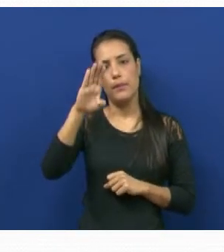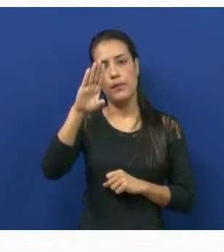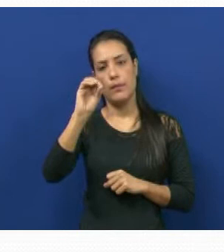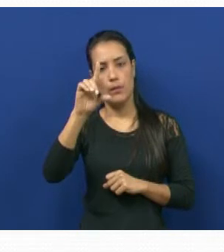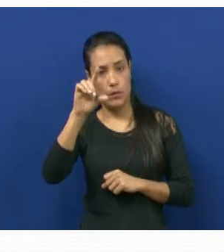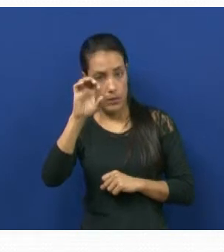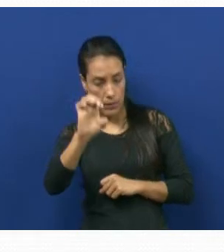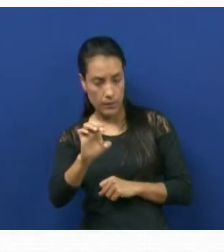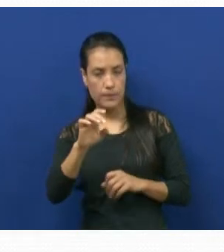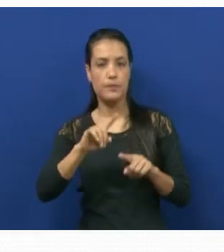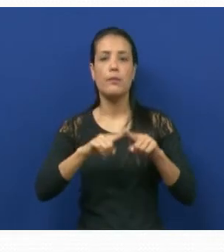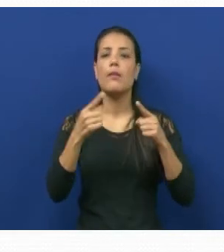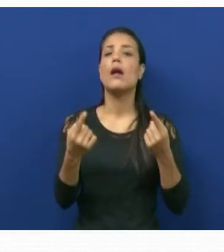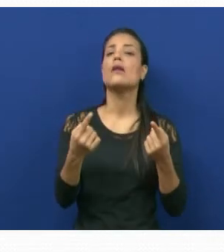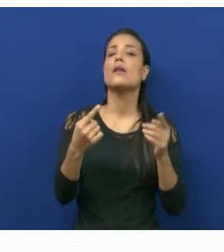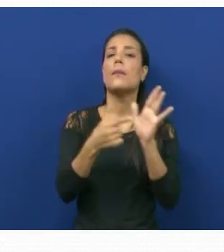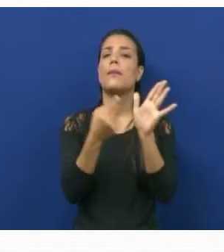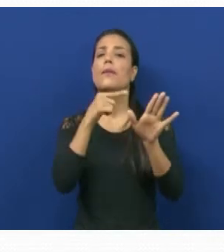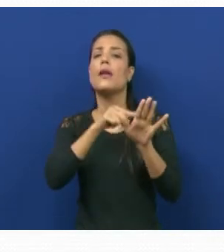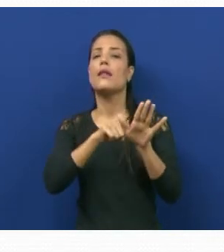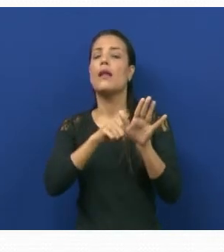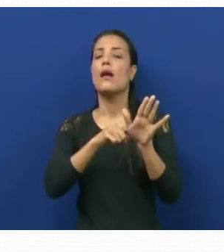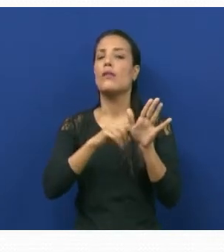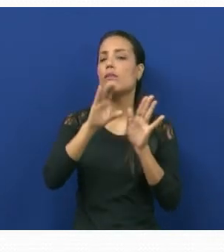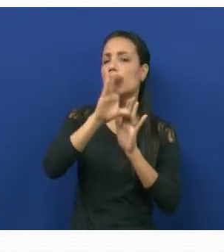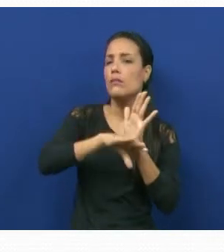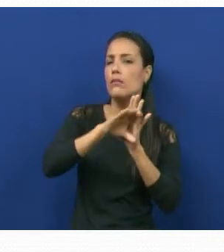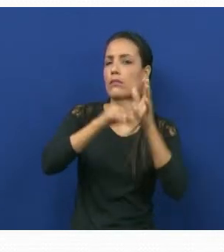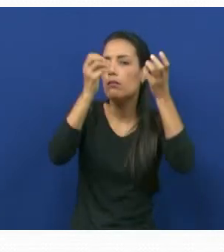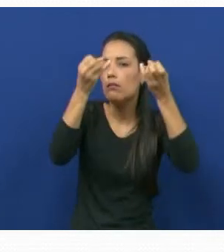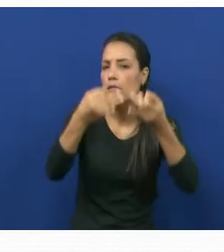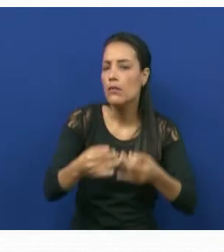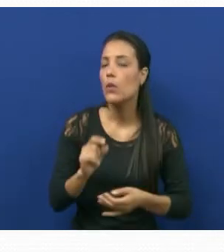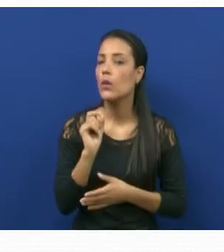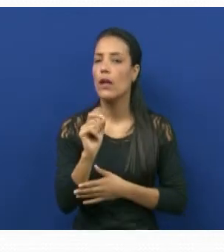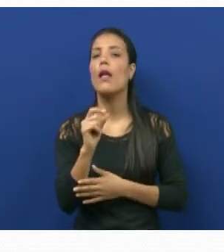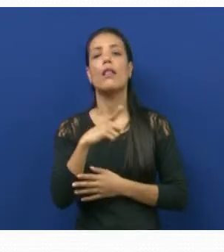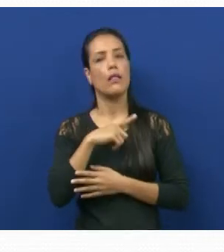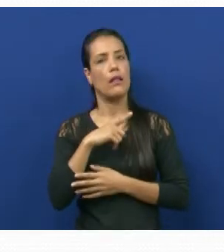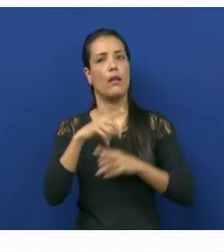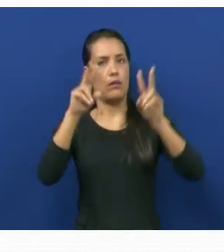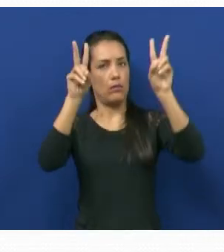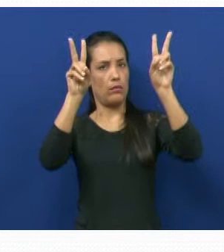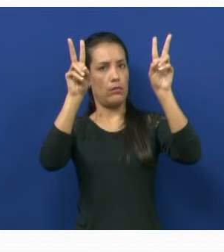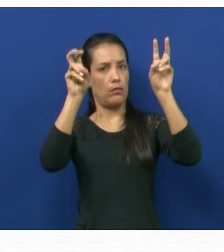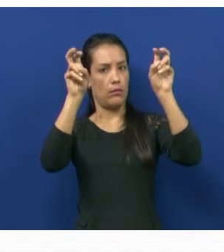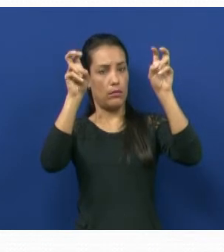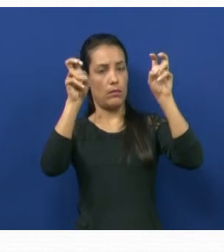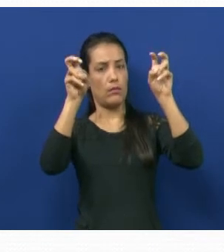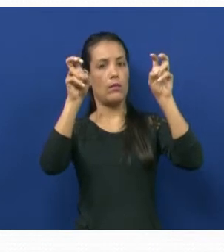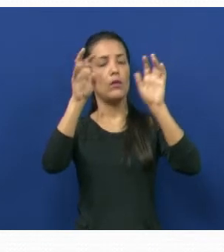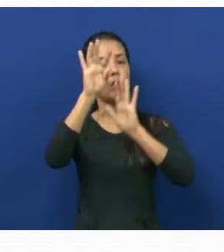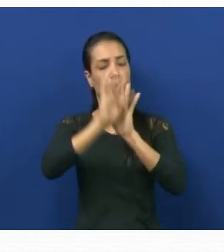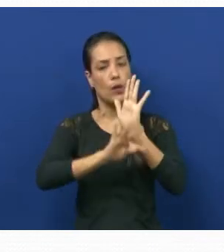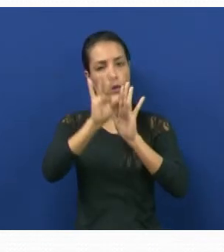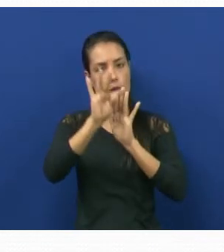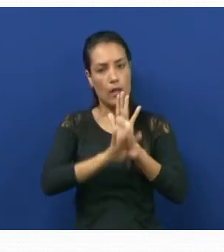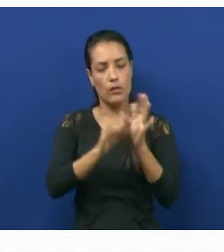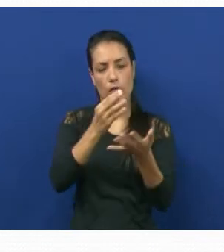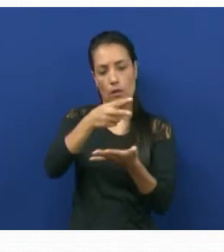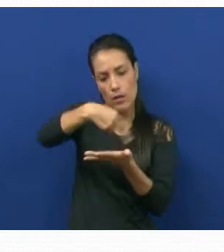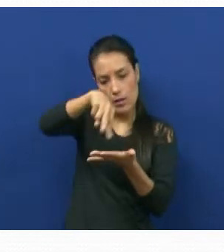de metáfora. Metáfora tem também no título do texto, a dança dos ossos. Olha só, a